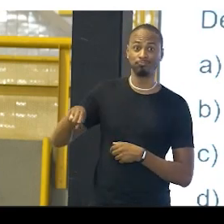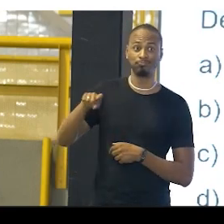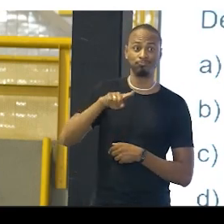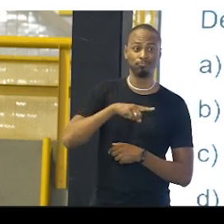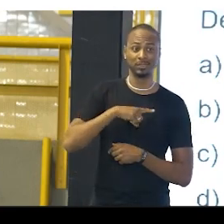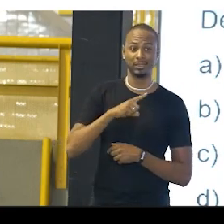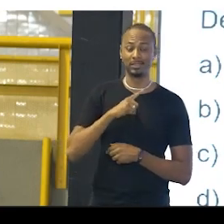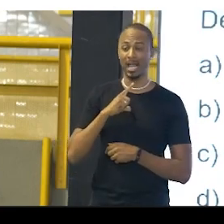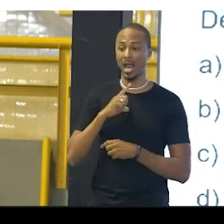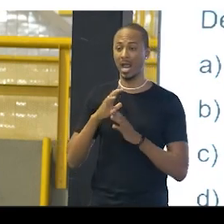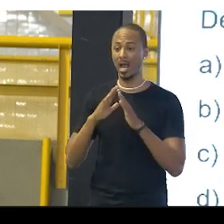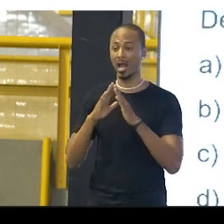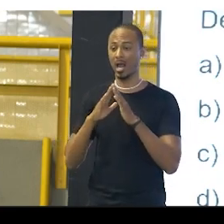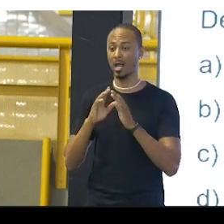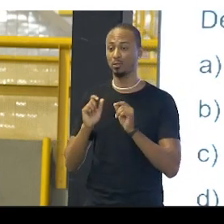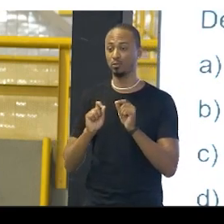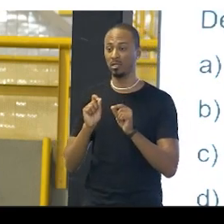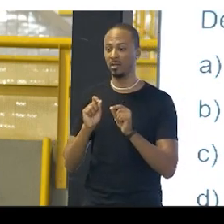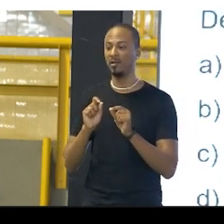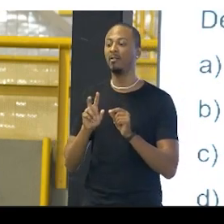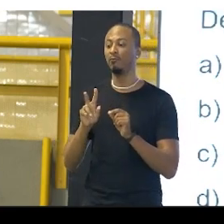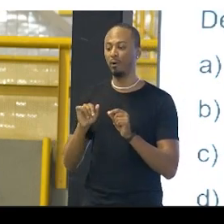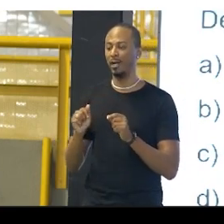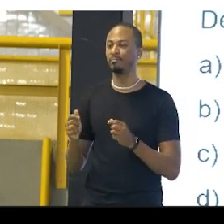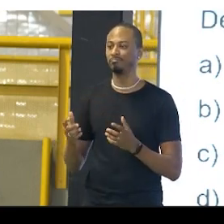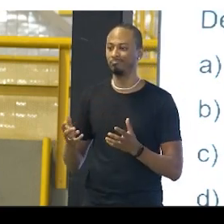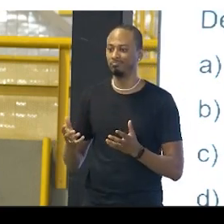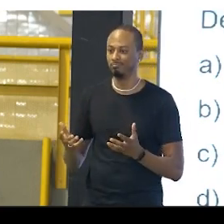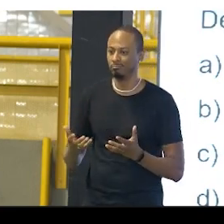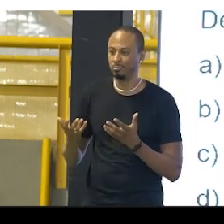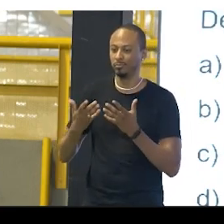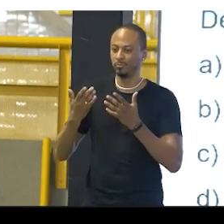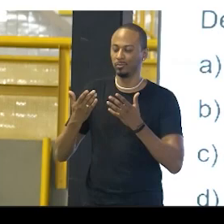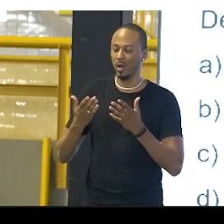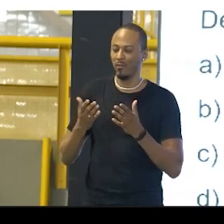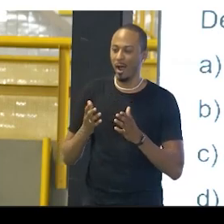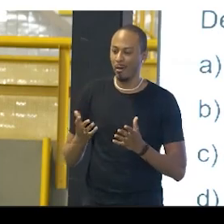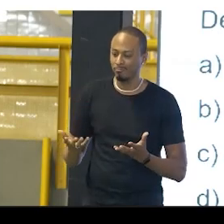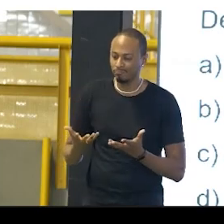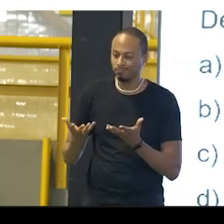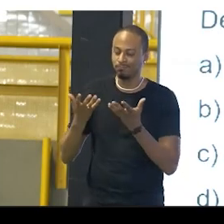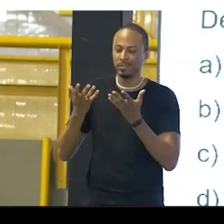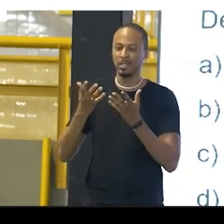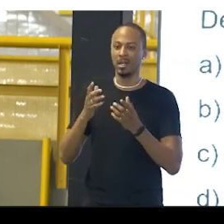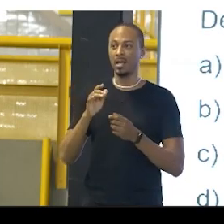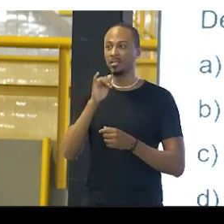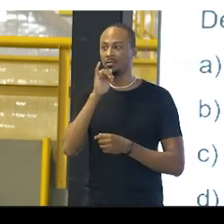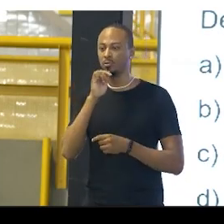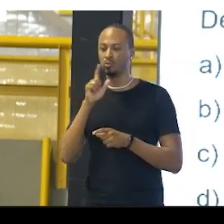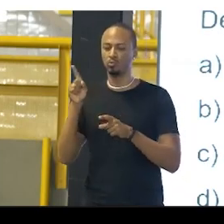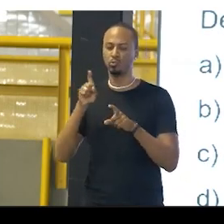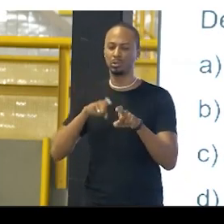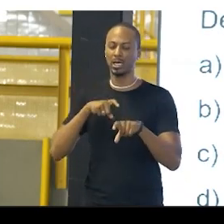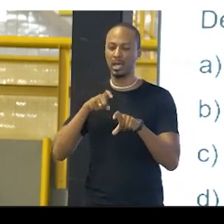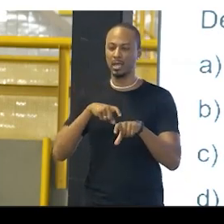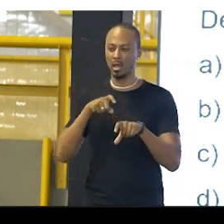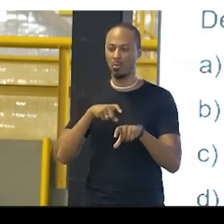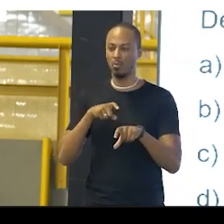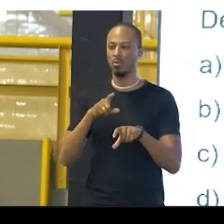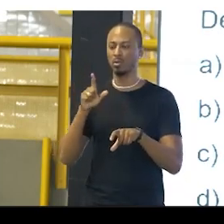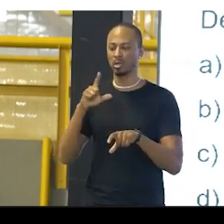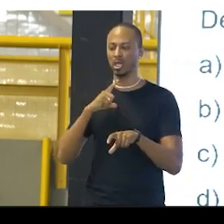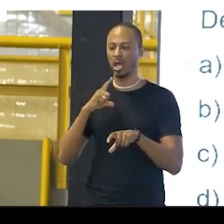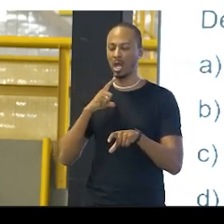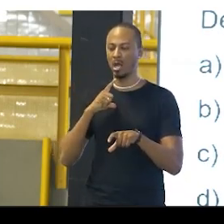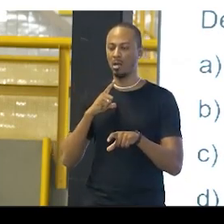Vai, obviamente, potencializar. Lembra que no sertão ainda se usa 30% da energia produzida é de origem vegetal.